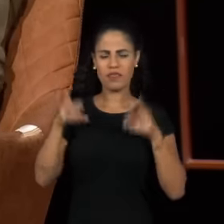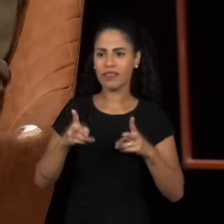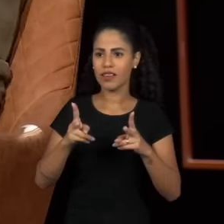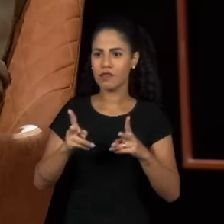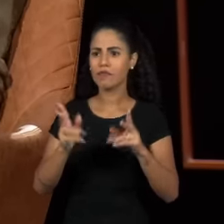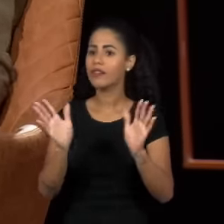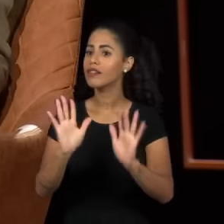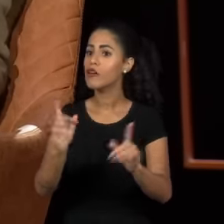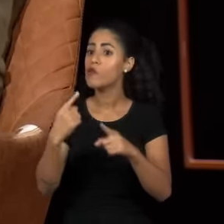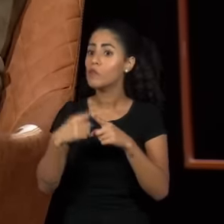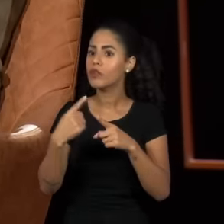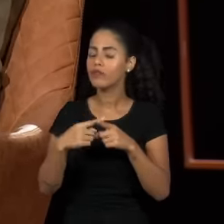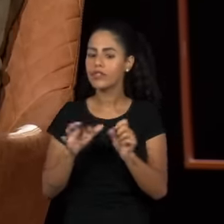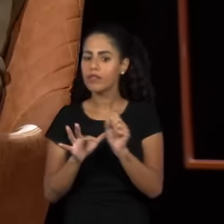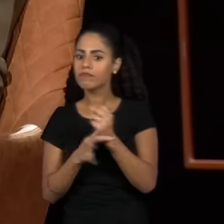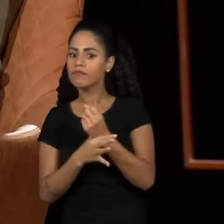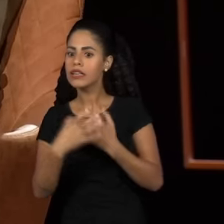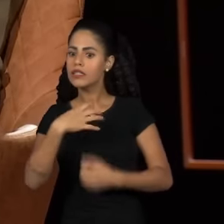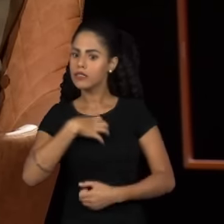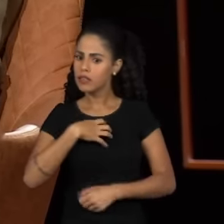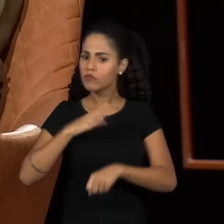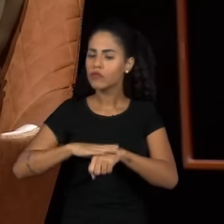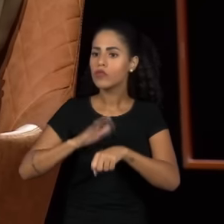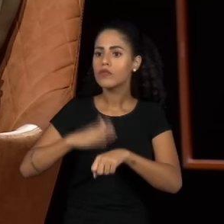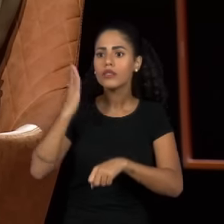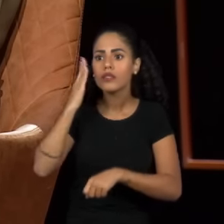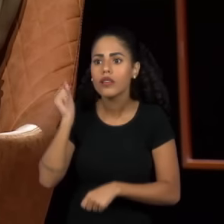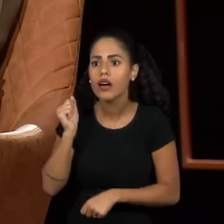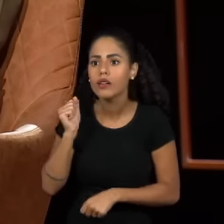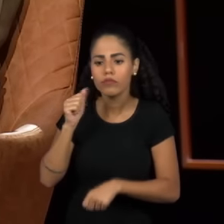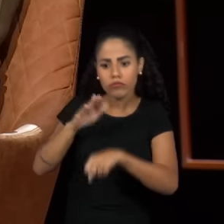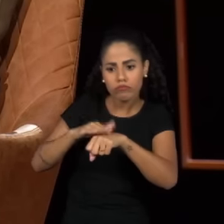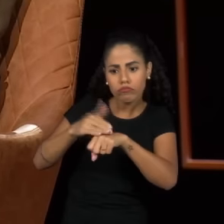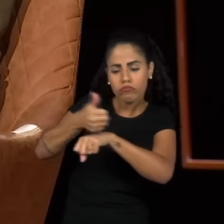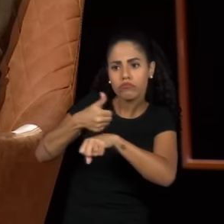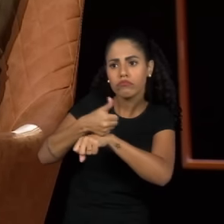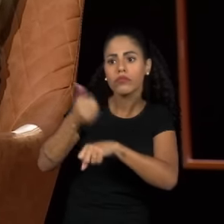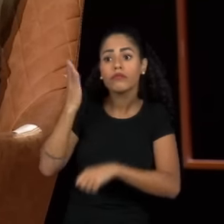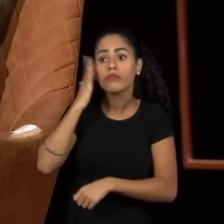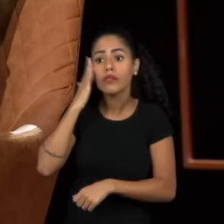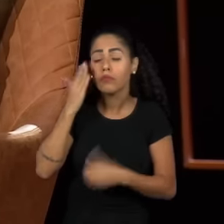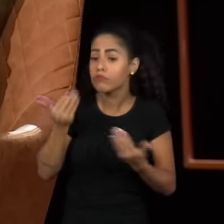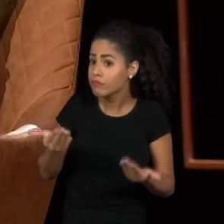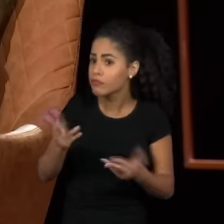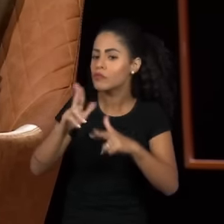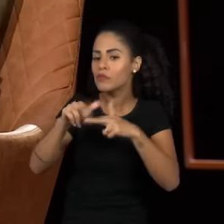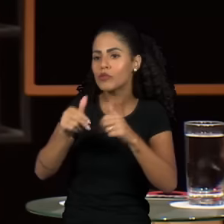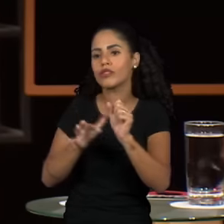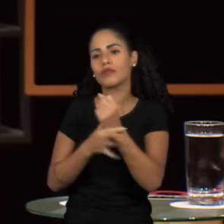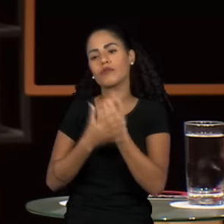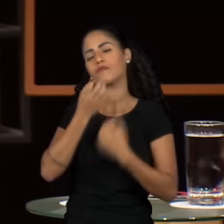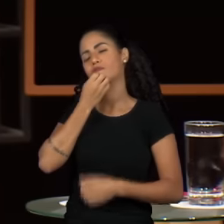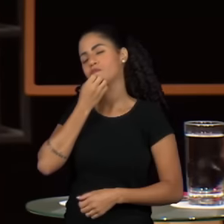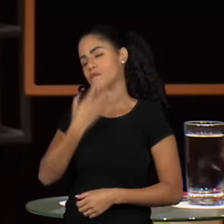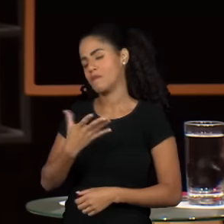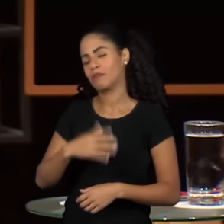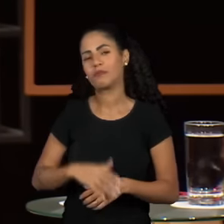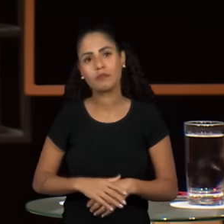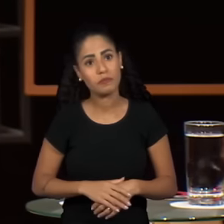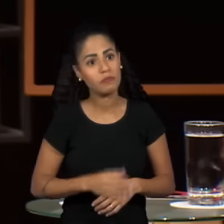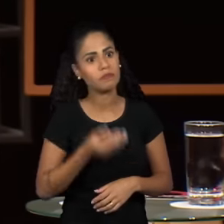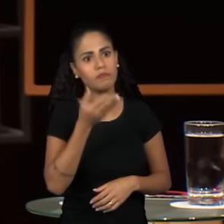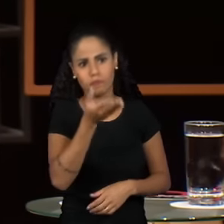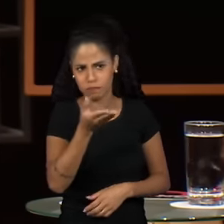mais cômodo naquele lugar que você exerce da tua profissão. É muito bom. Camila, você